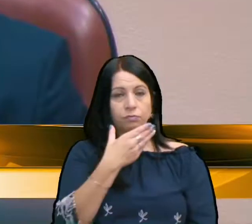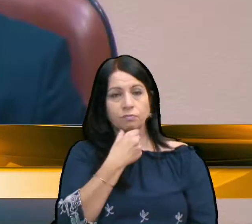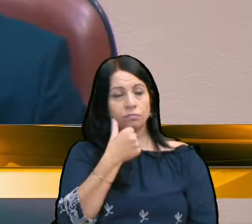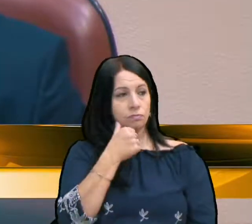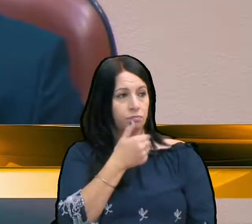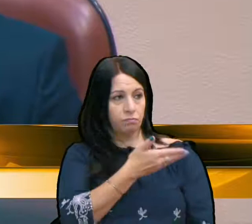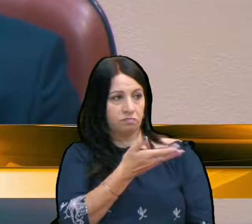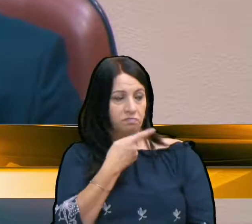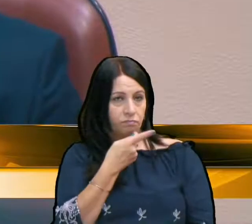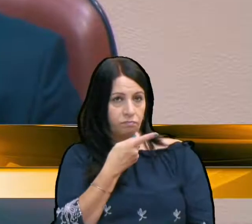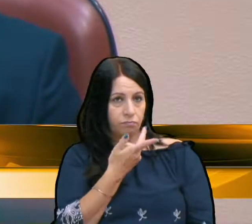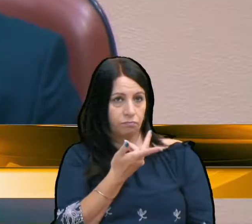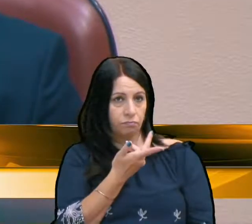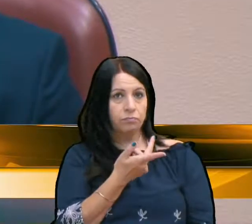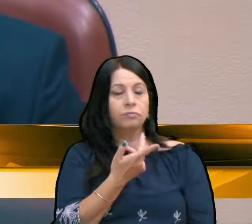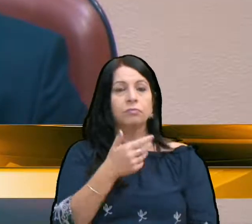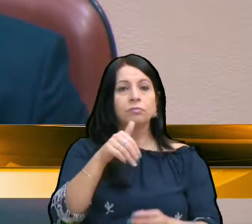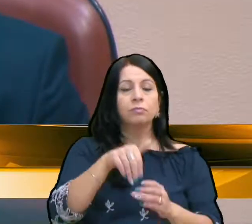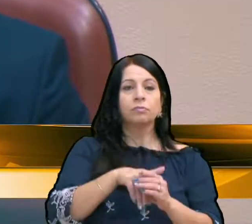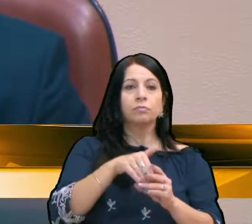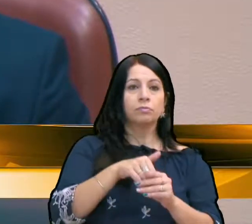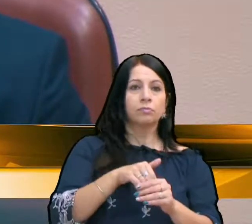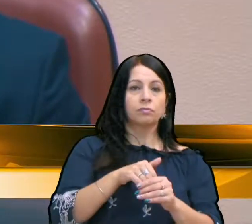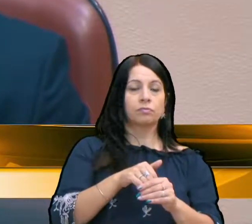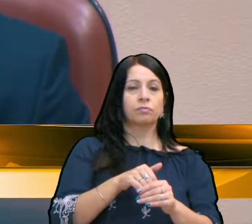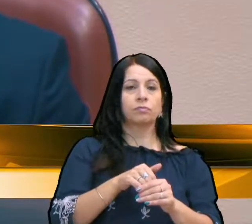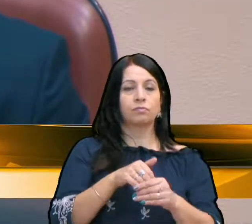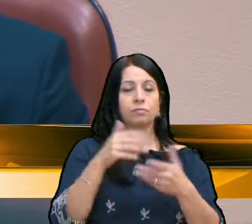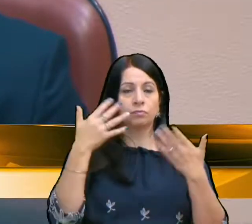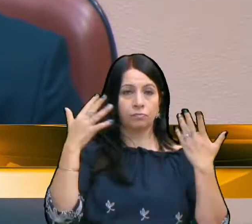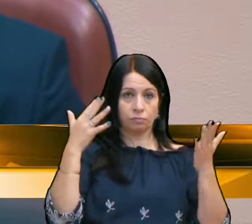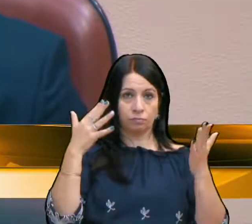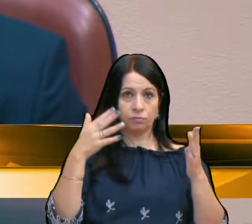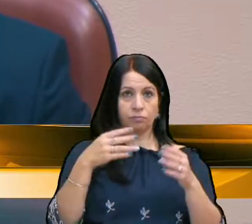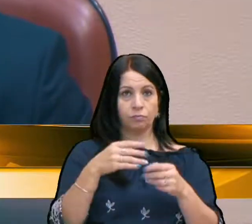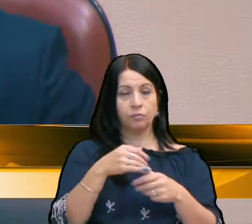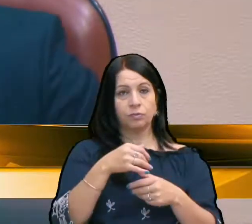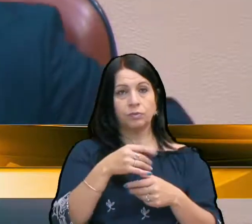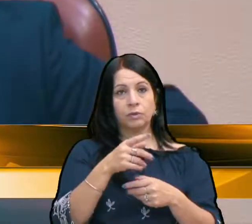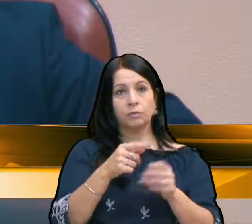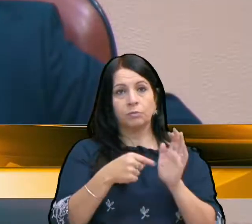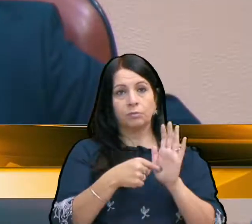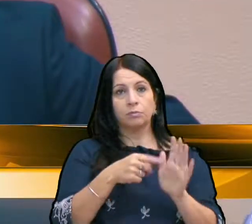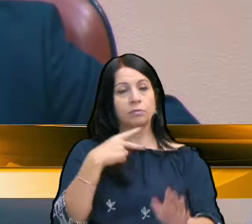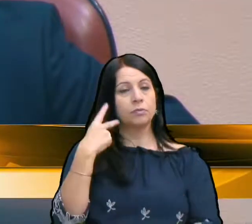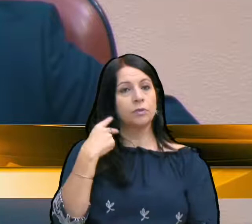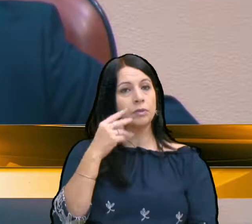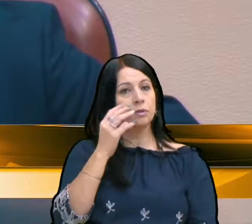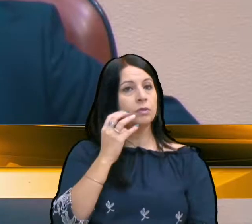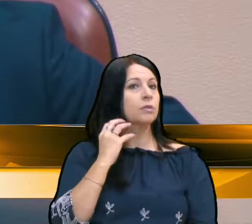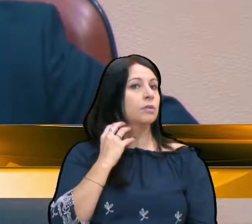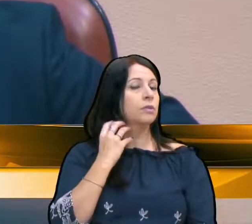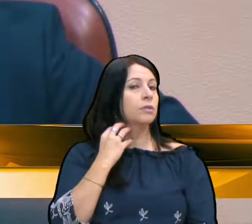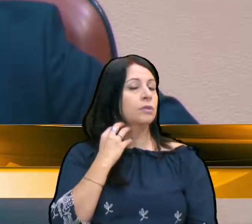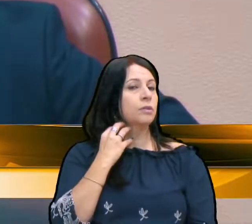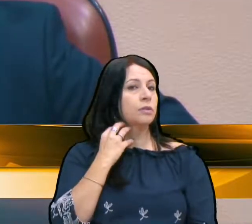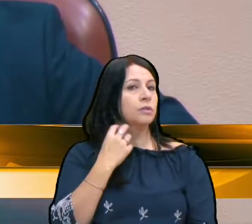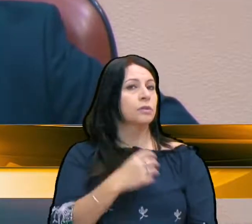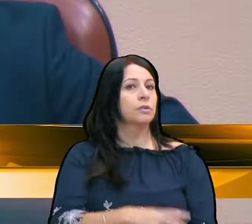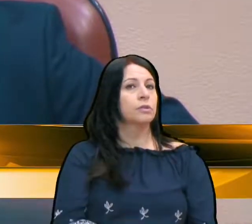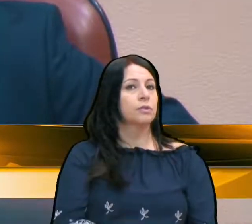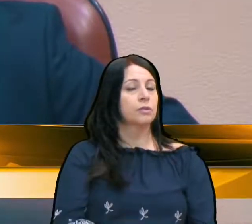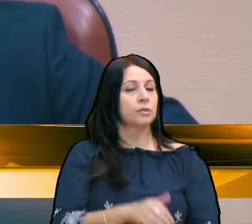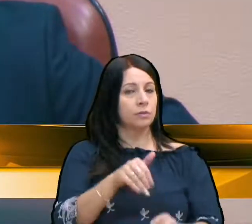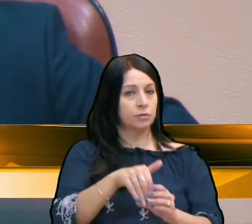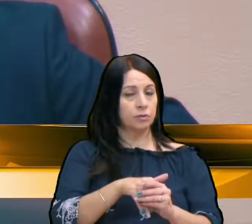vereadores. Em apreciação, os votos de congratulações e ou de louvor apresentado pelo vereador Ricardo Daneluz.